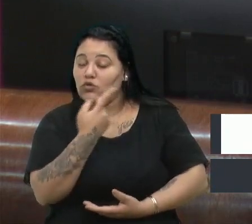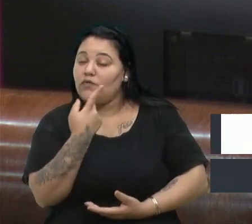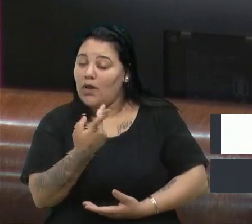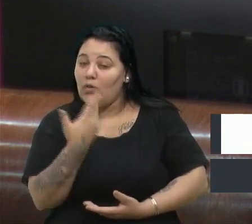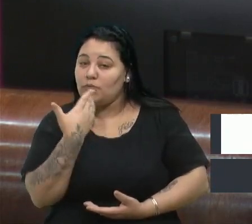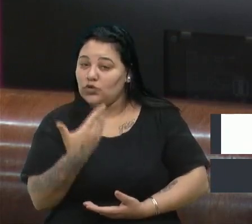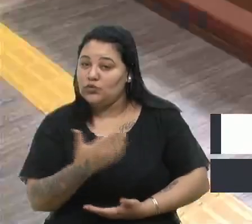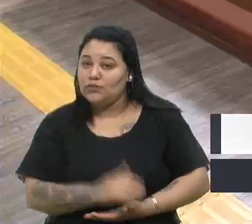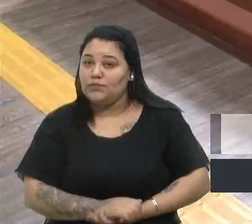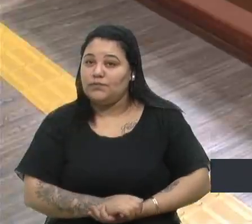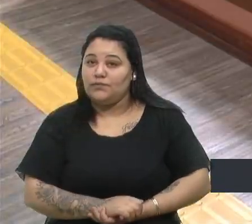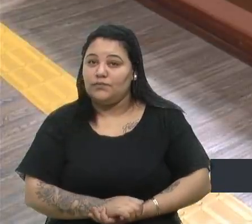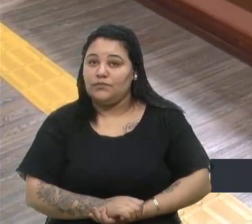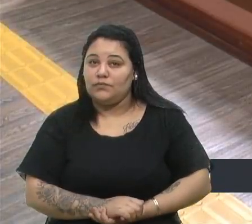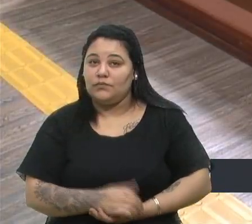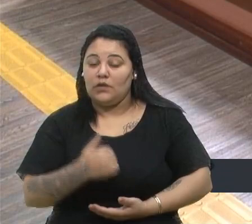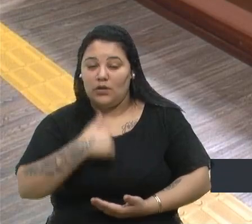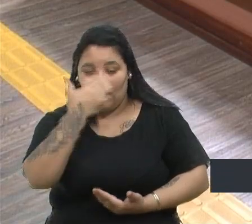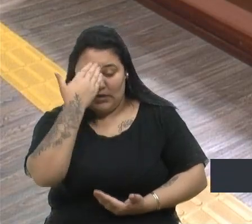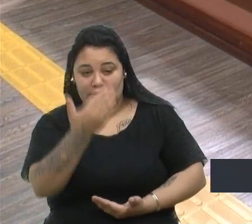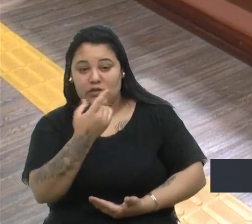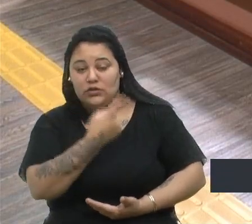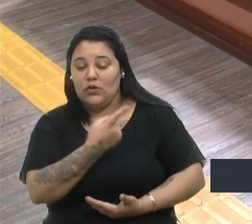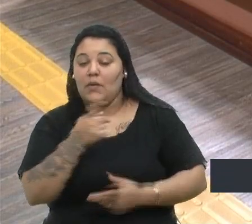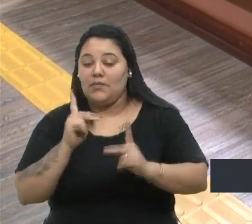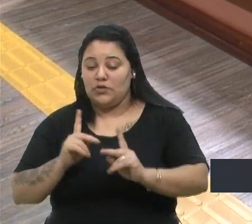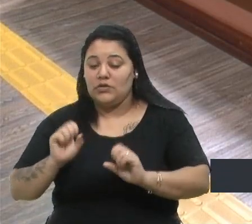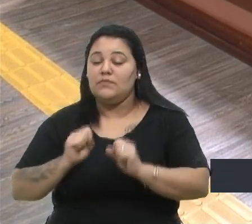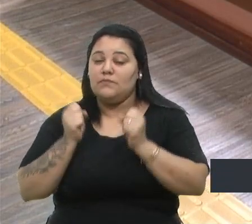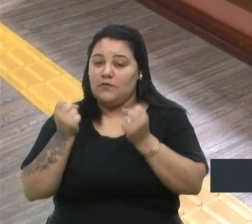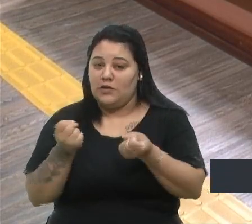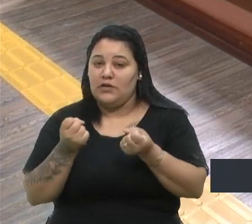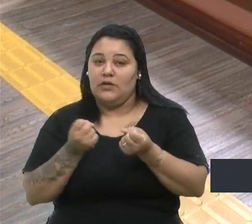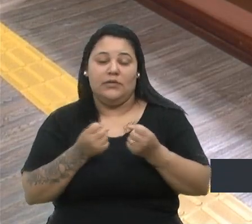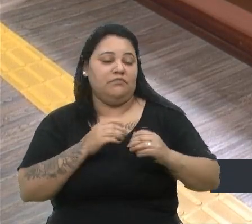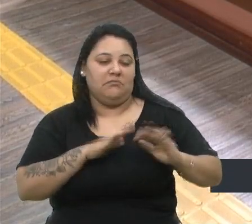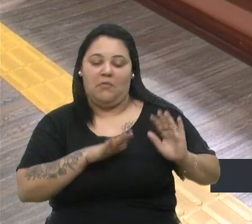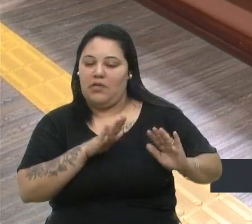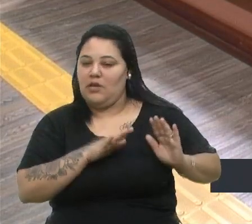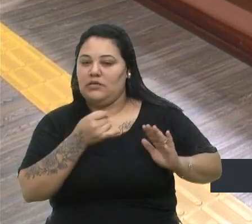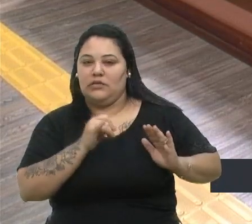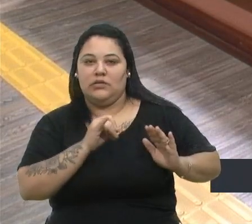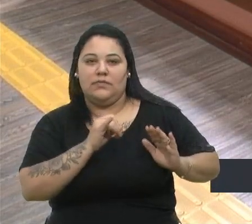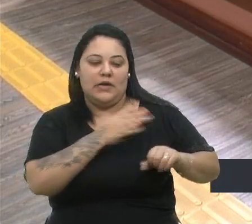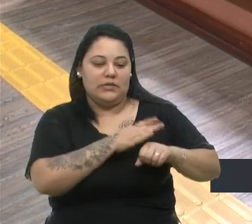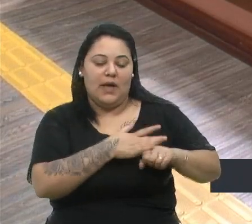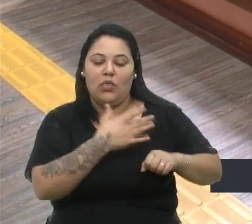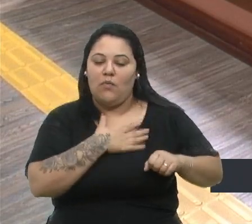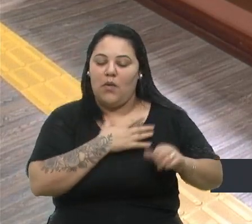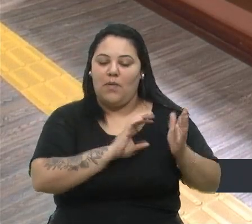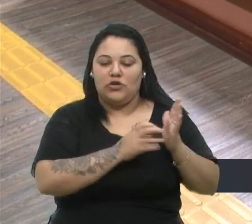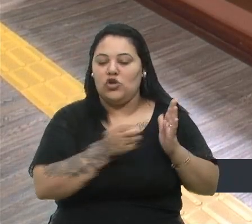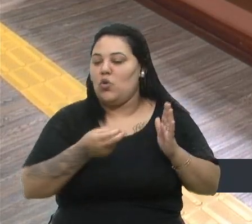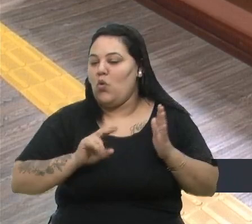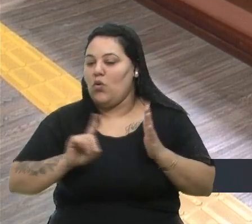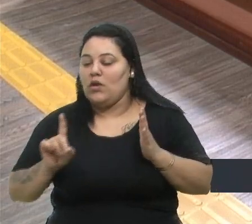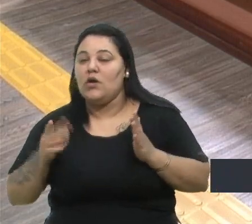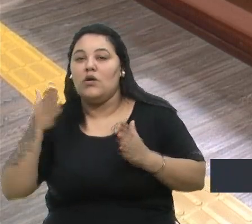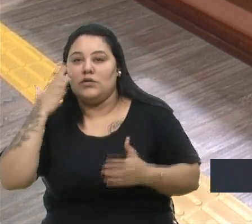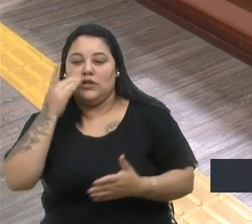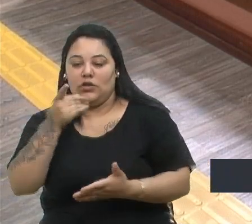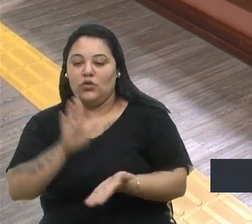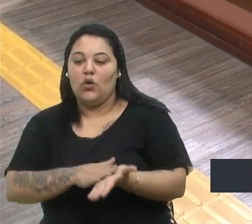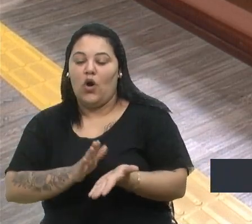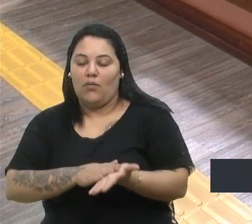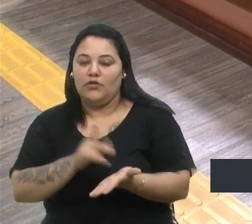abordar. Lhe agradeço, que eu sei que o senhor é uma pessoa muito empenhada, independentemente de ser do governo ou não, mas o senhor cobra realmente. E